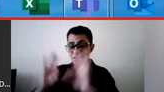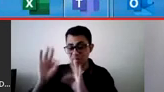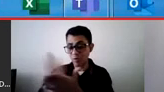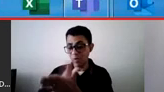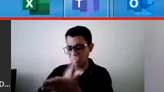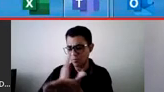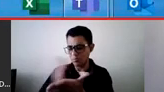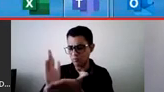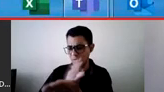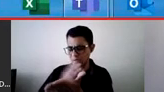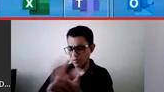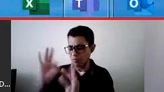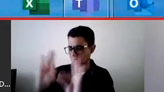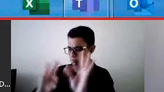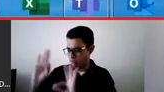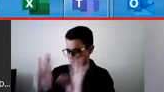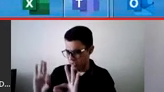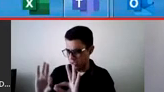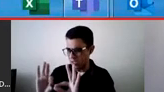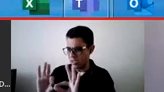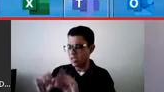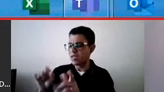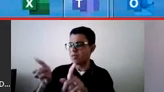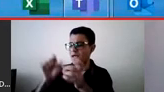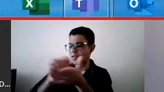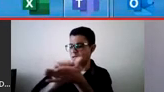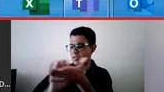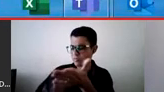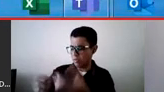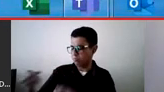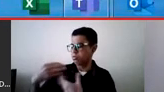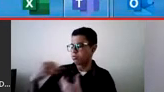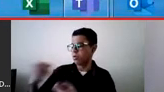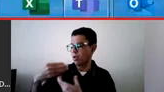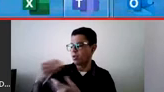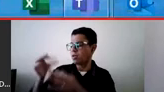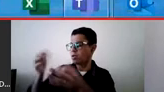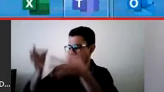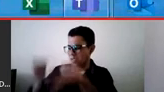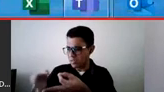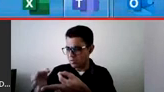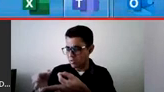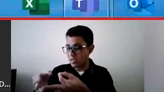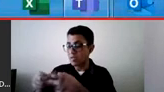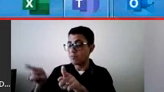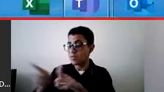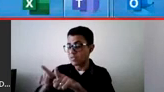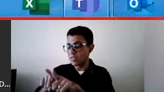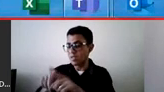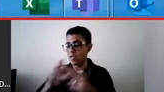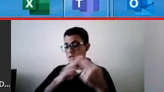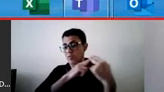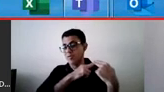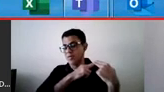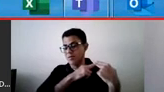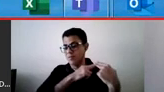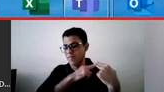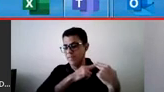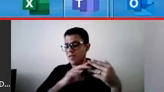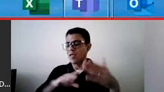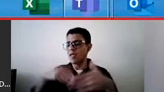em dia, manter as lições que a professora passa. Ela tem que criar essa responsabilidade. E aí,